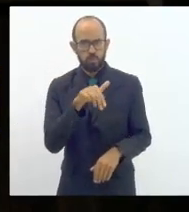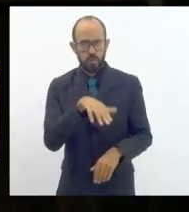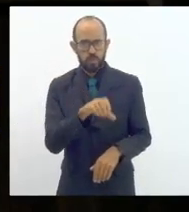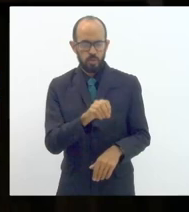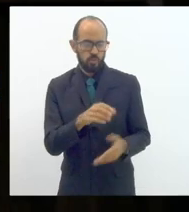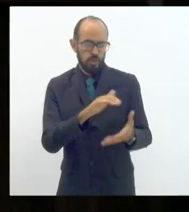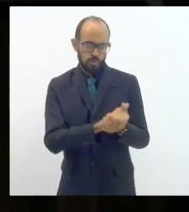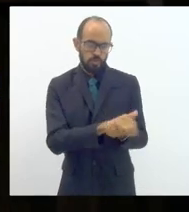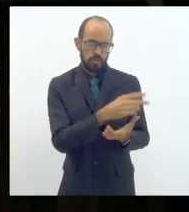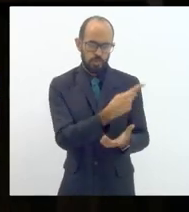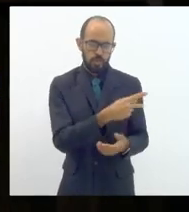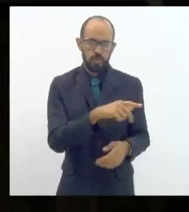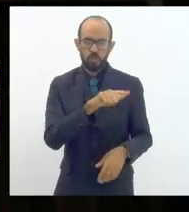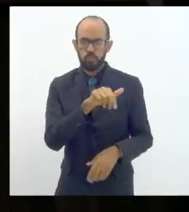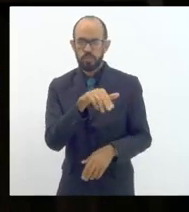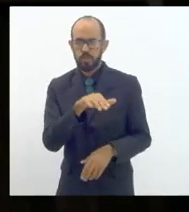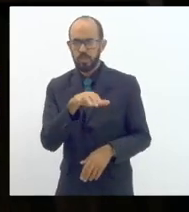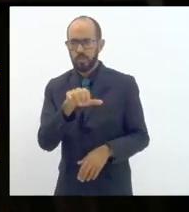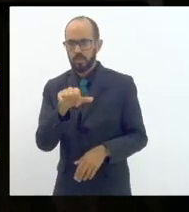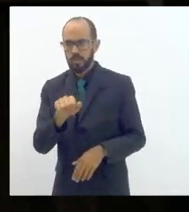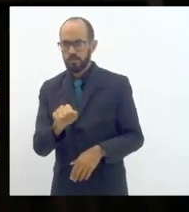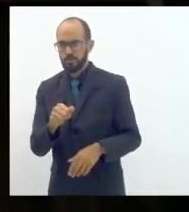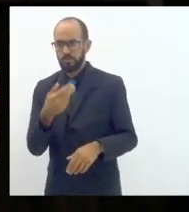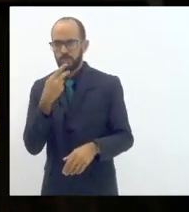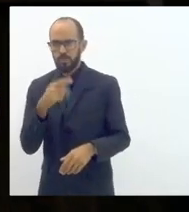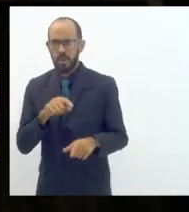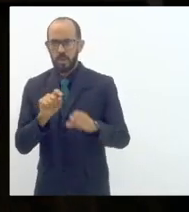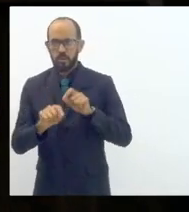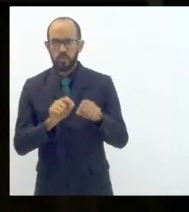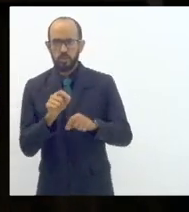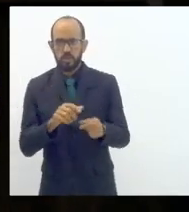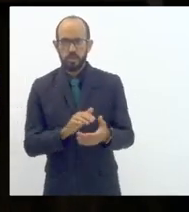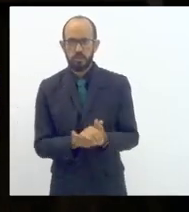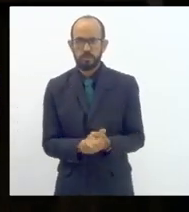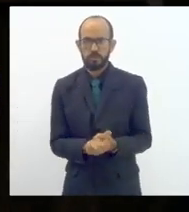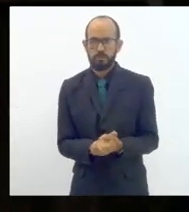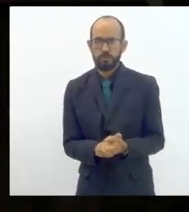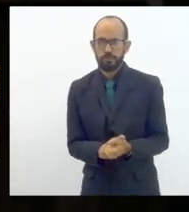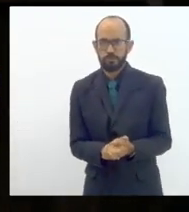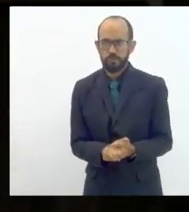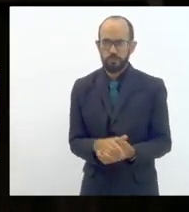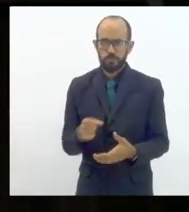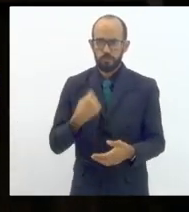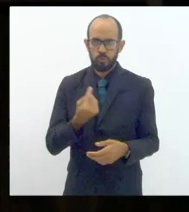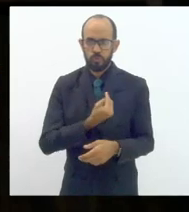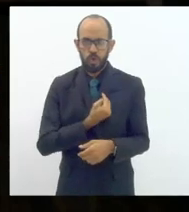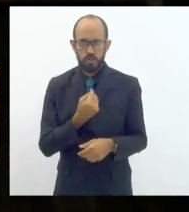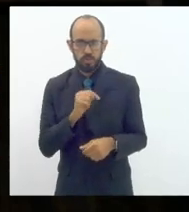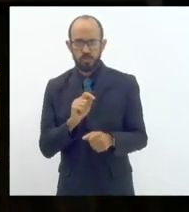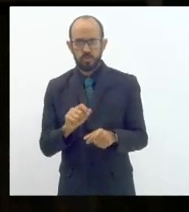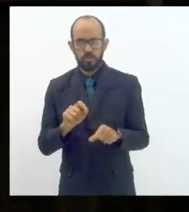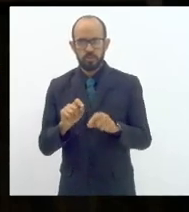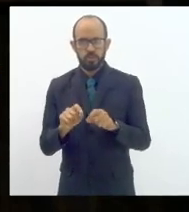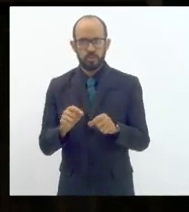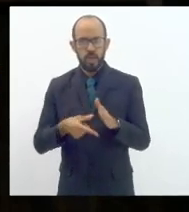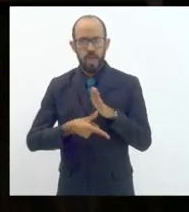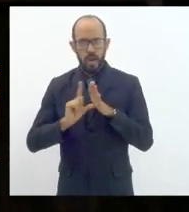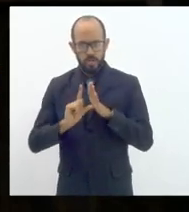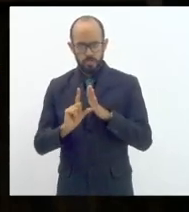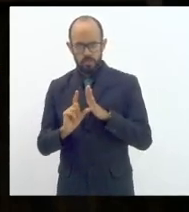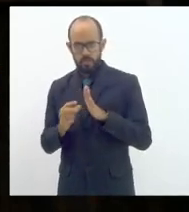Moura. Bom, eu quero dizer que nós, acima de tudo, antes de estarmos